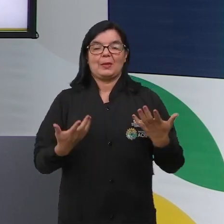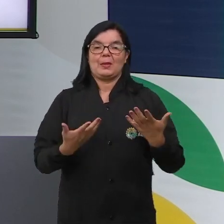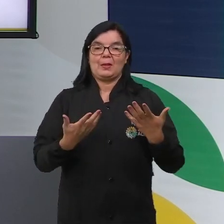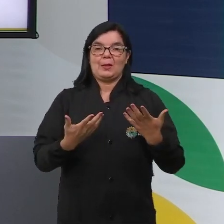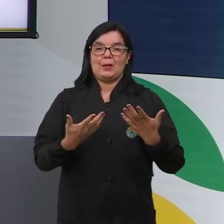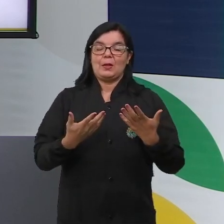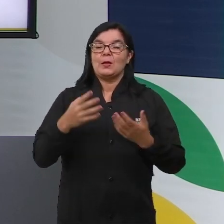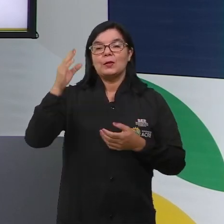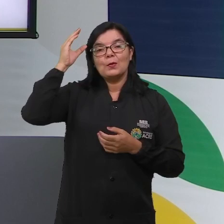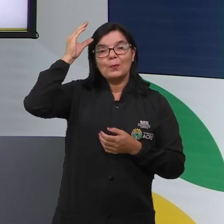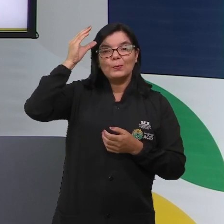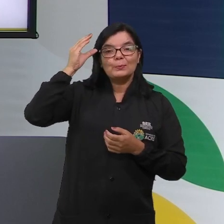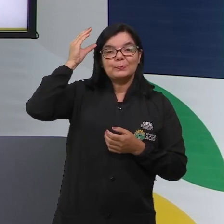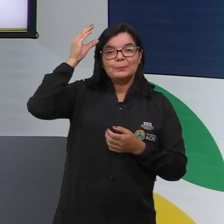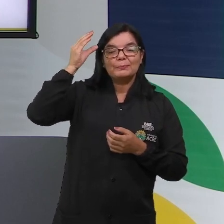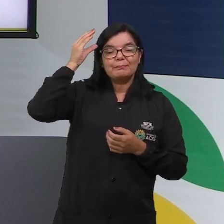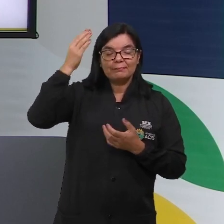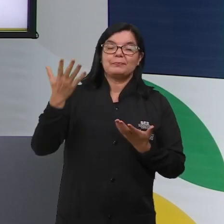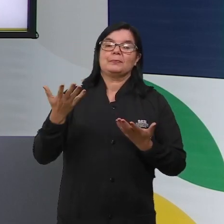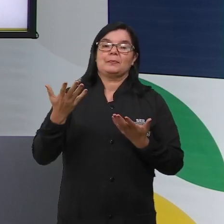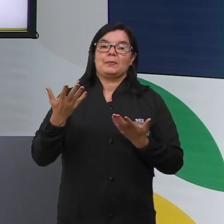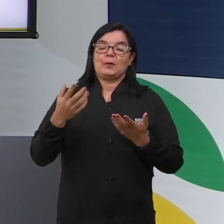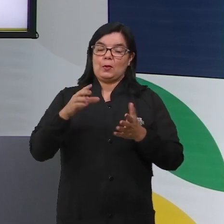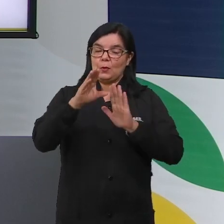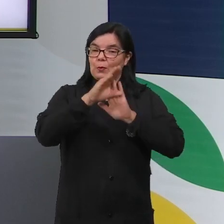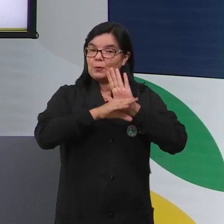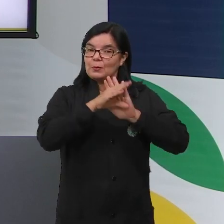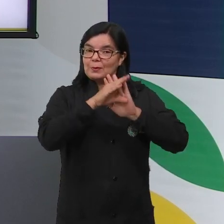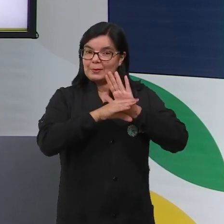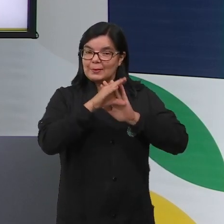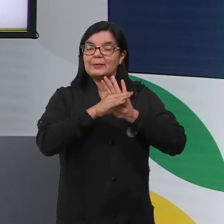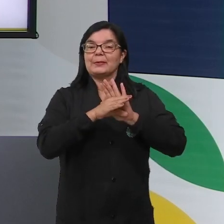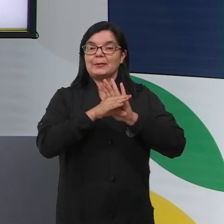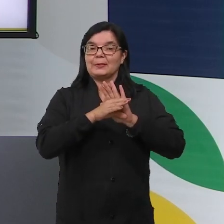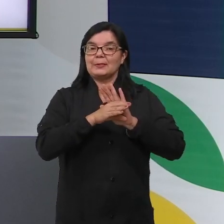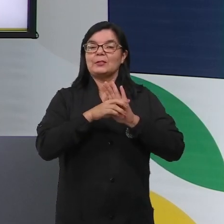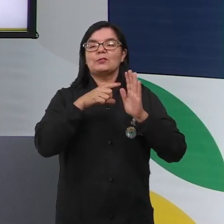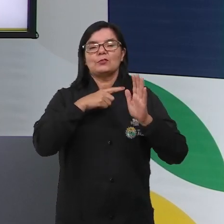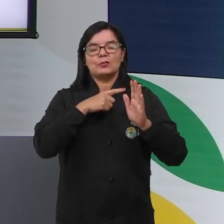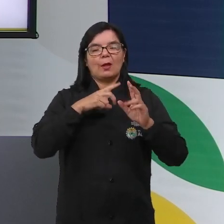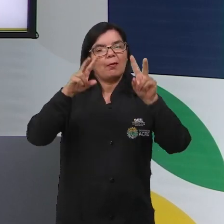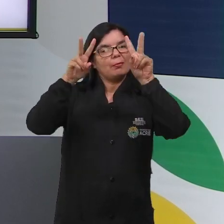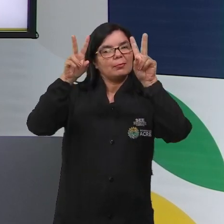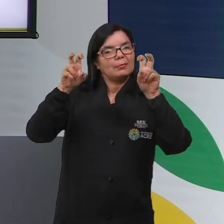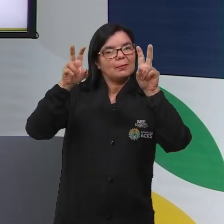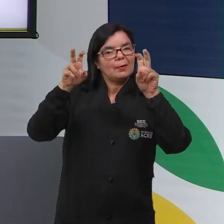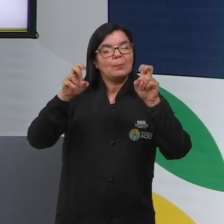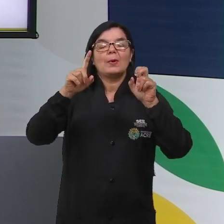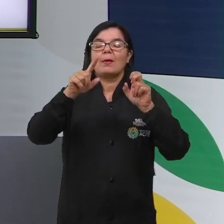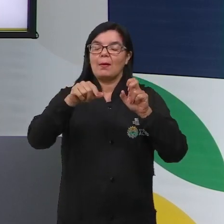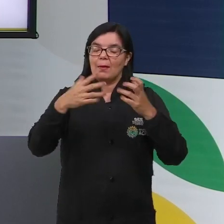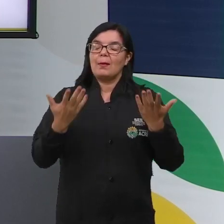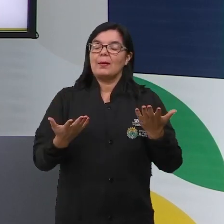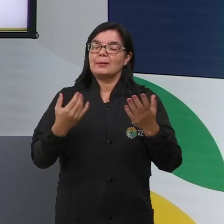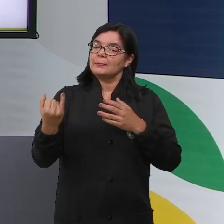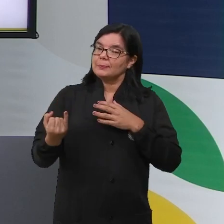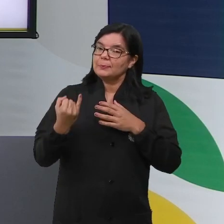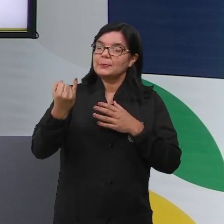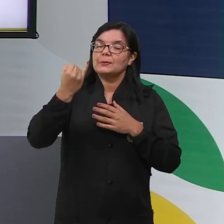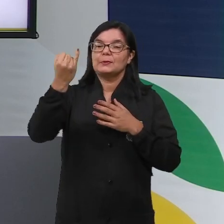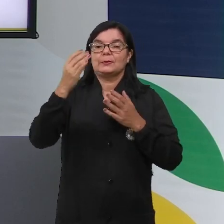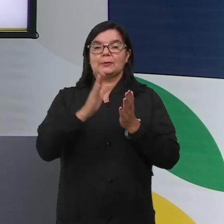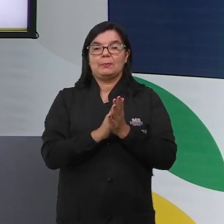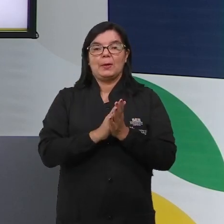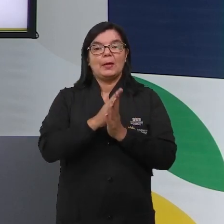o conhecimento acerca do conteúdo ali a ser abordado, da temática em si, é extremamente importante